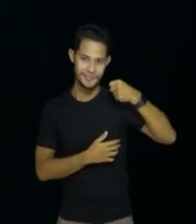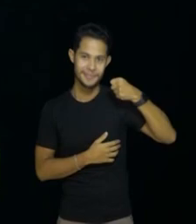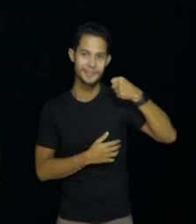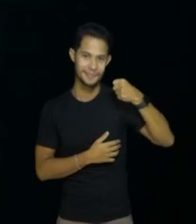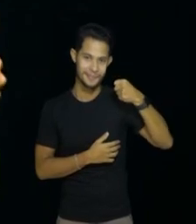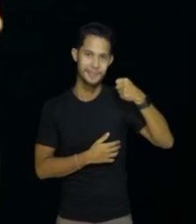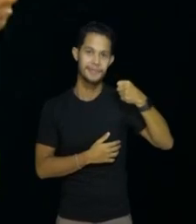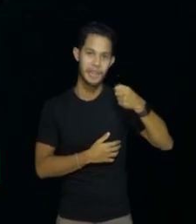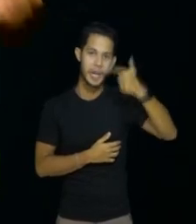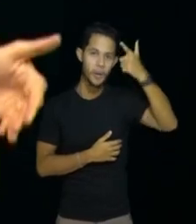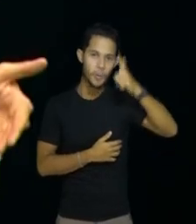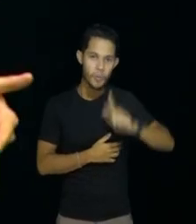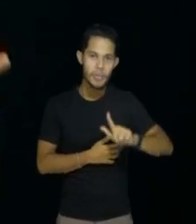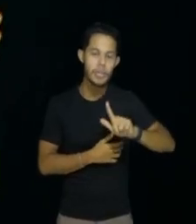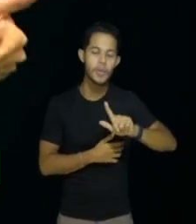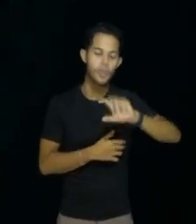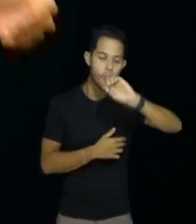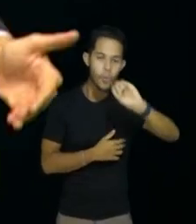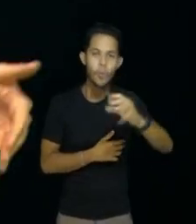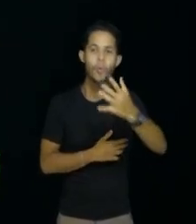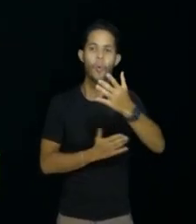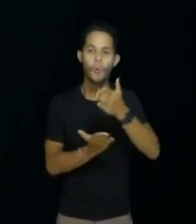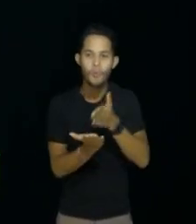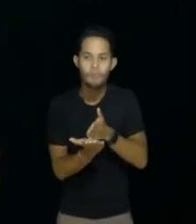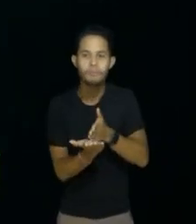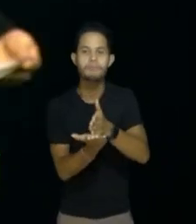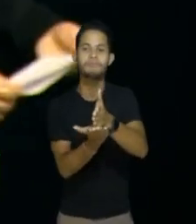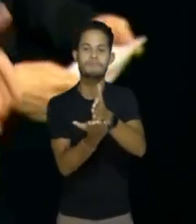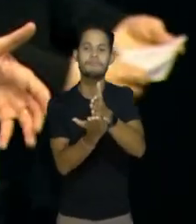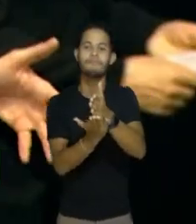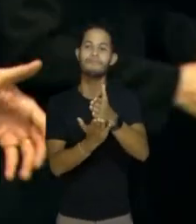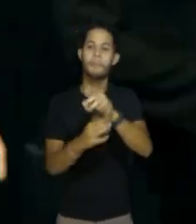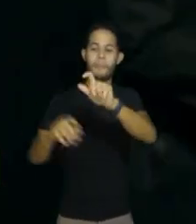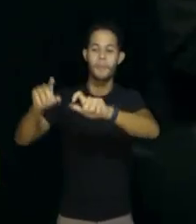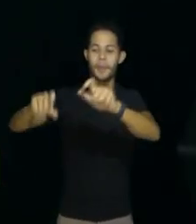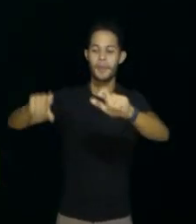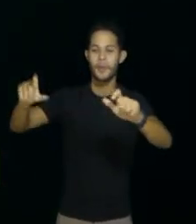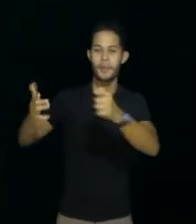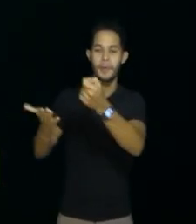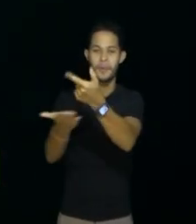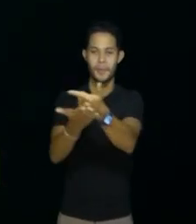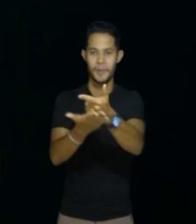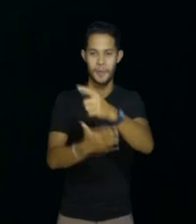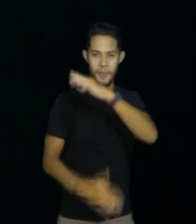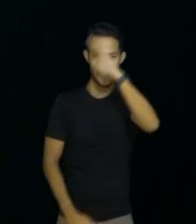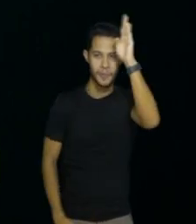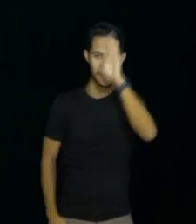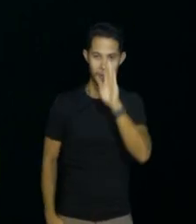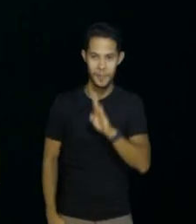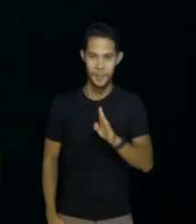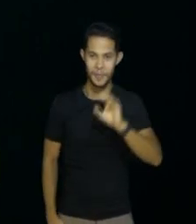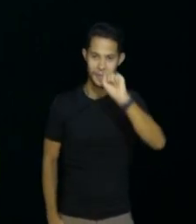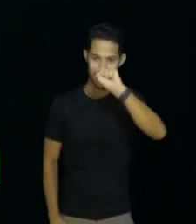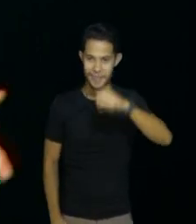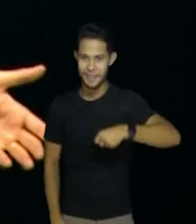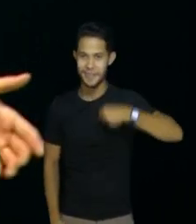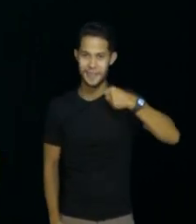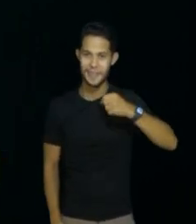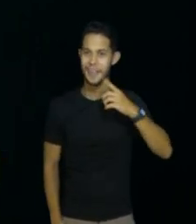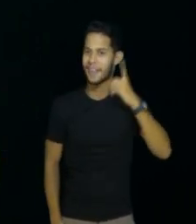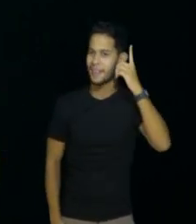dar um novo caminho até para o gosto do consumidor brasileiro no que diz respeito à cerveja artesanal. Nosso querido deputado Ivan